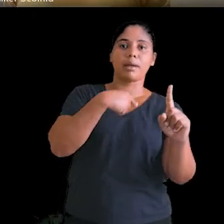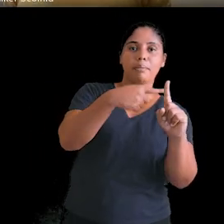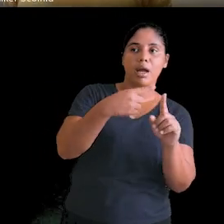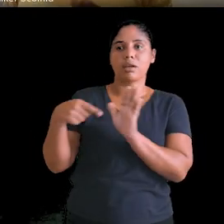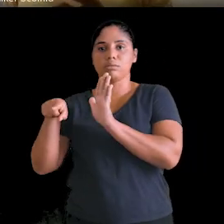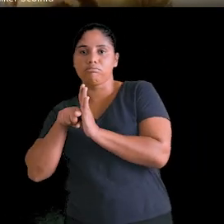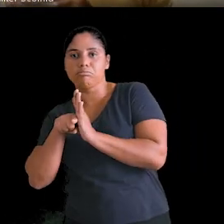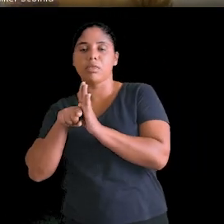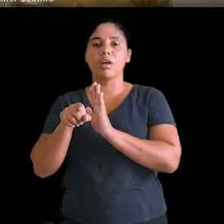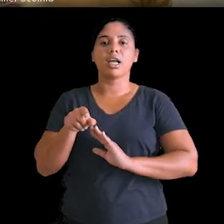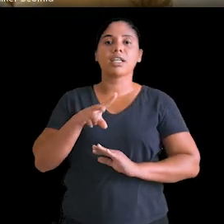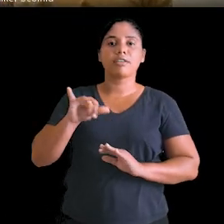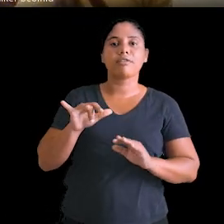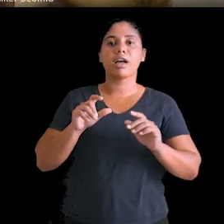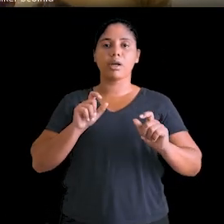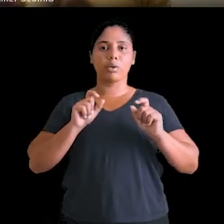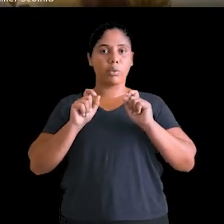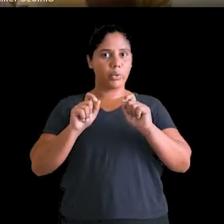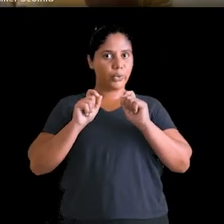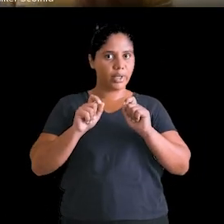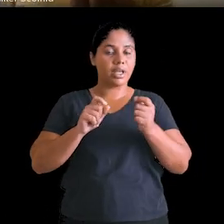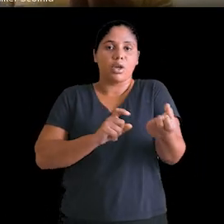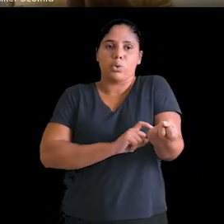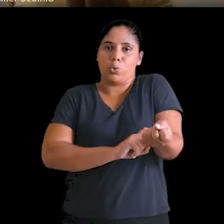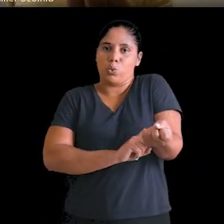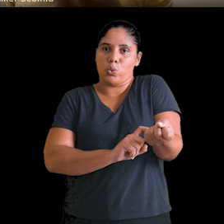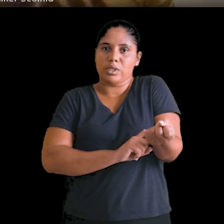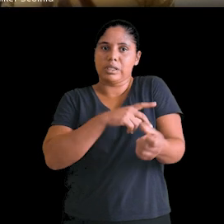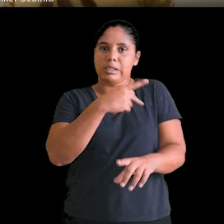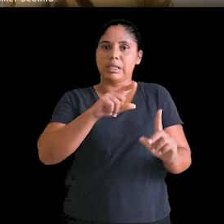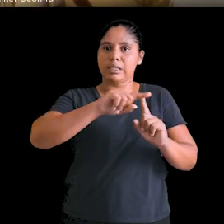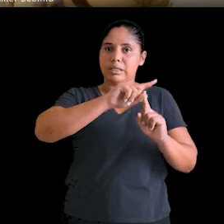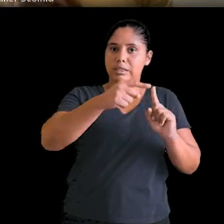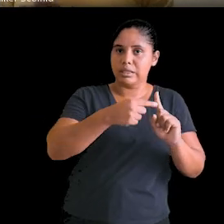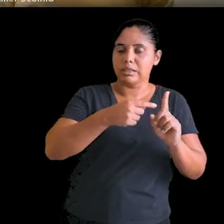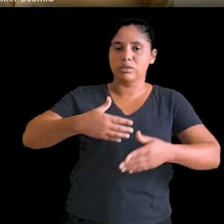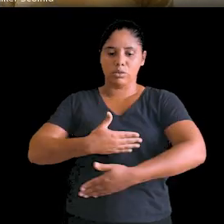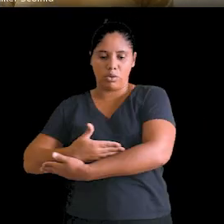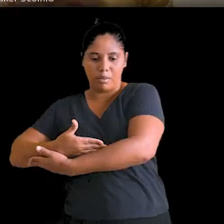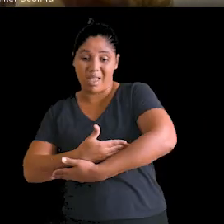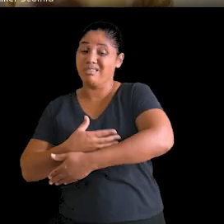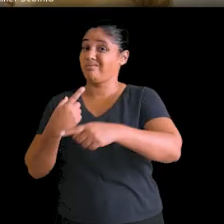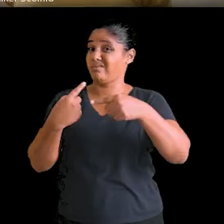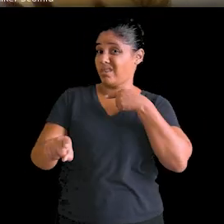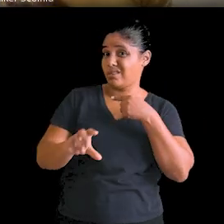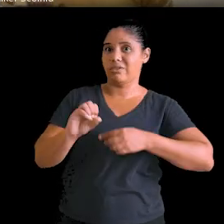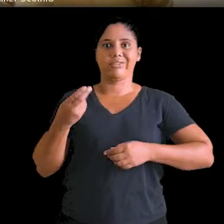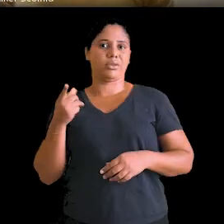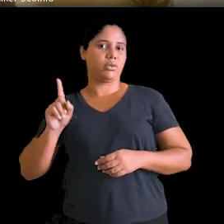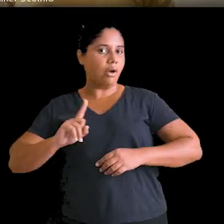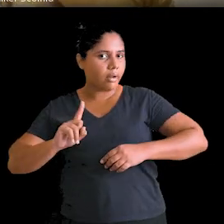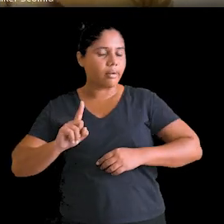identificar possíveis incompatibilidades entre o sangue da pessoa gestante e do seu bebê, que pode gerar riscos,